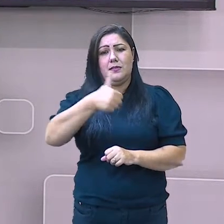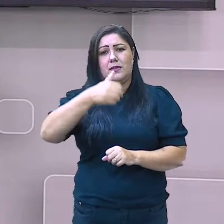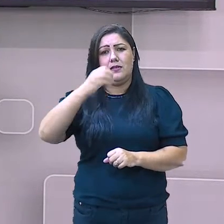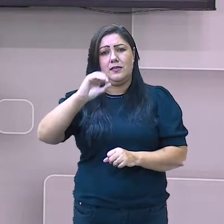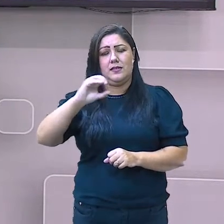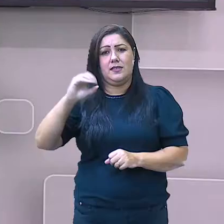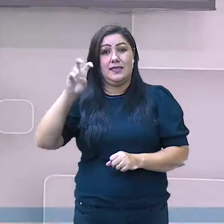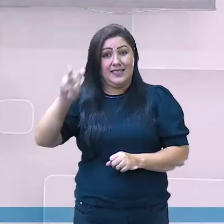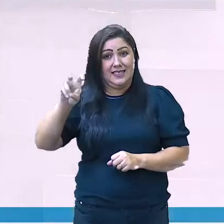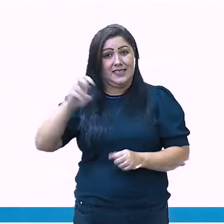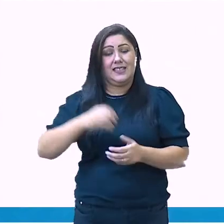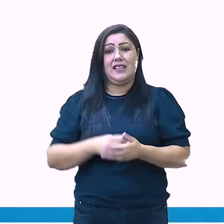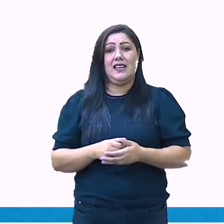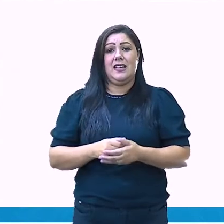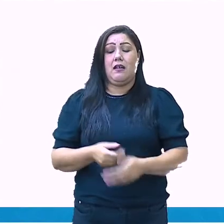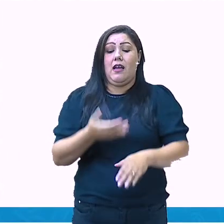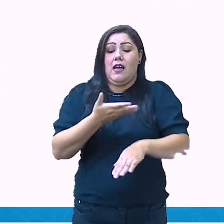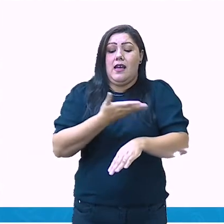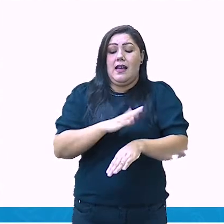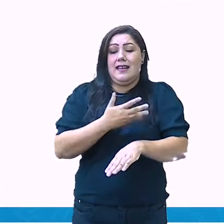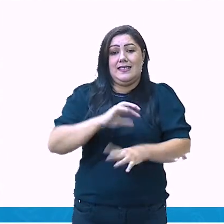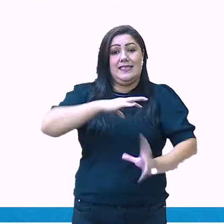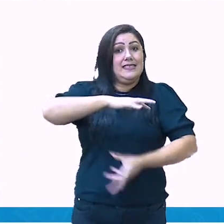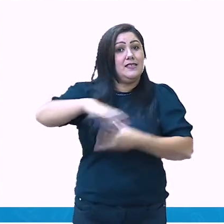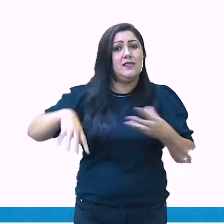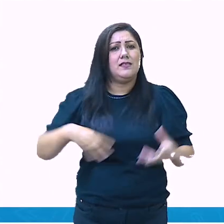ensaio revolucionário de